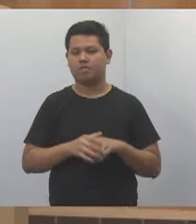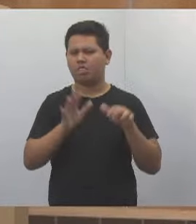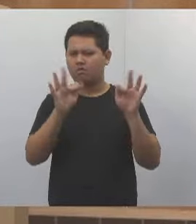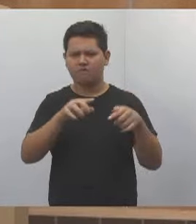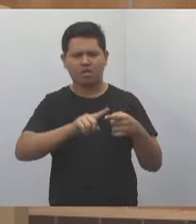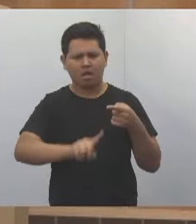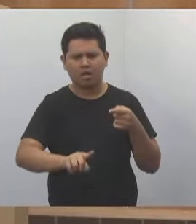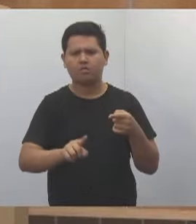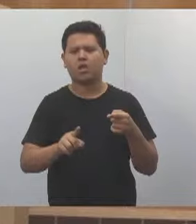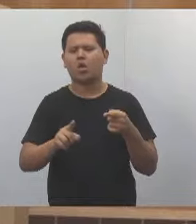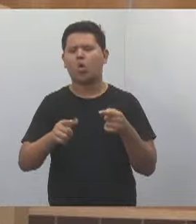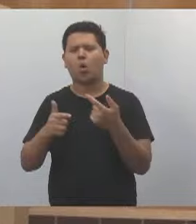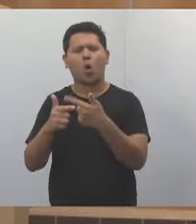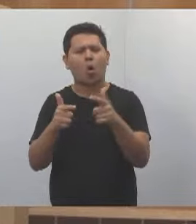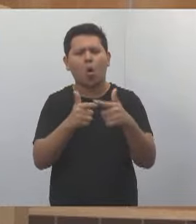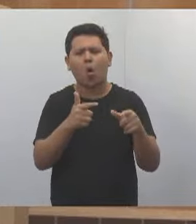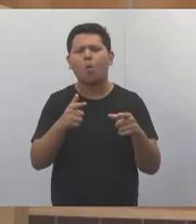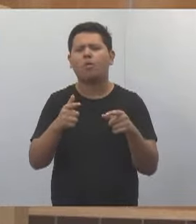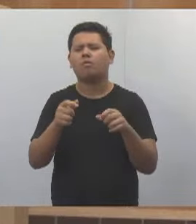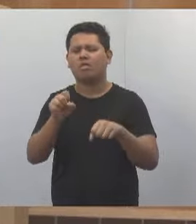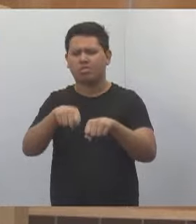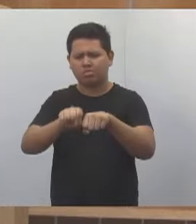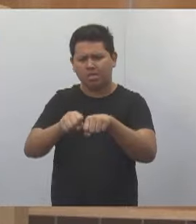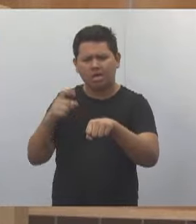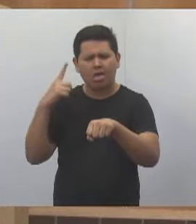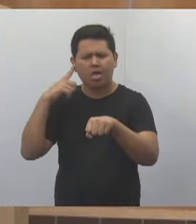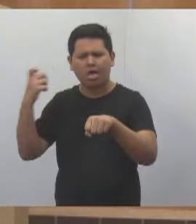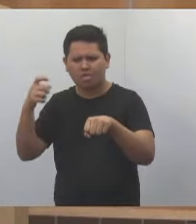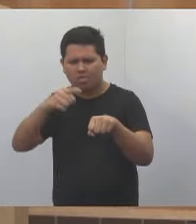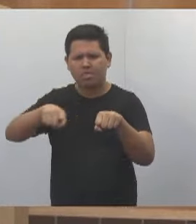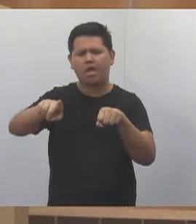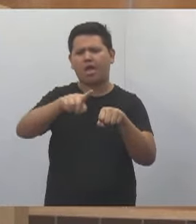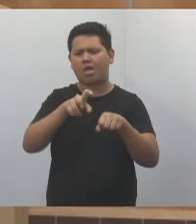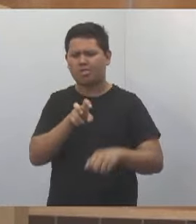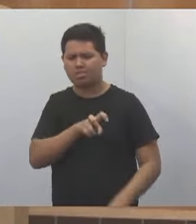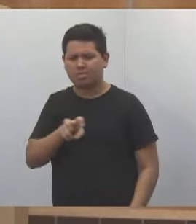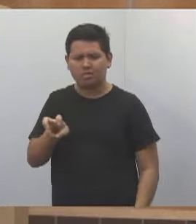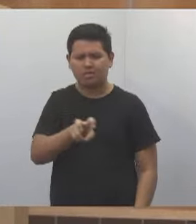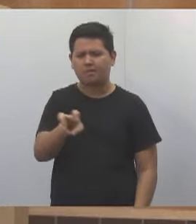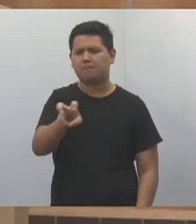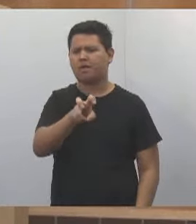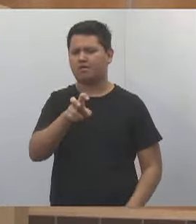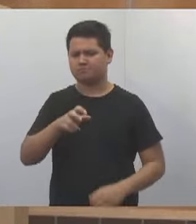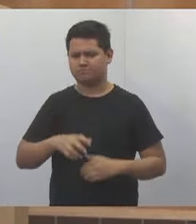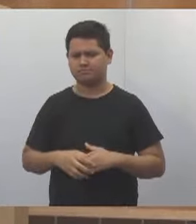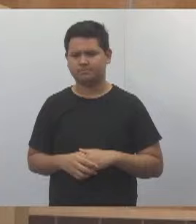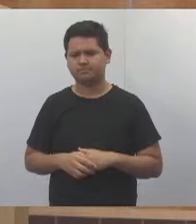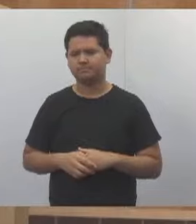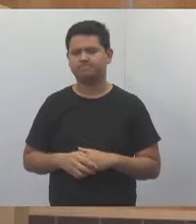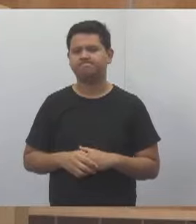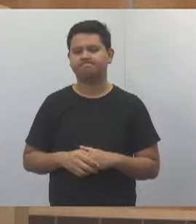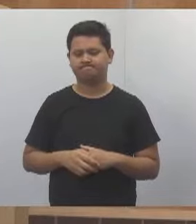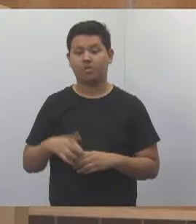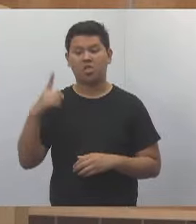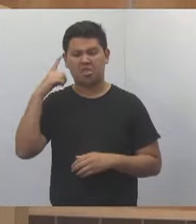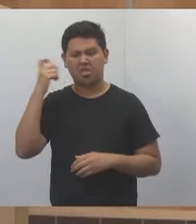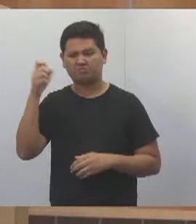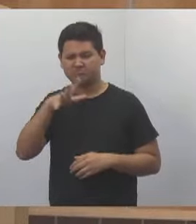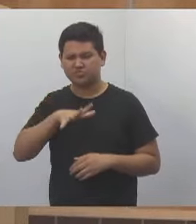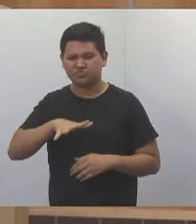motocicletas transitando na cidade com um barulho ensurdecedor, uma